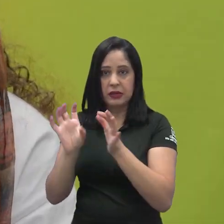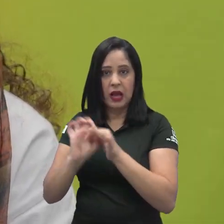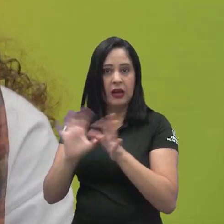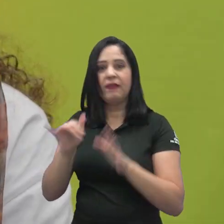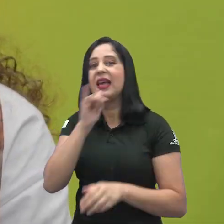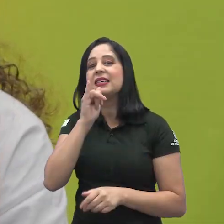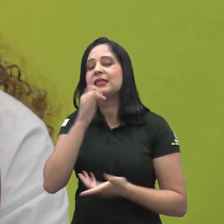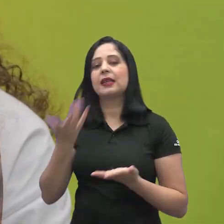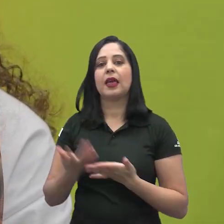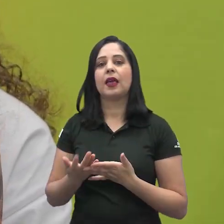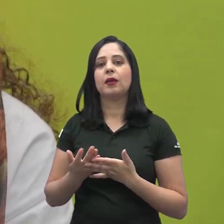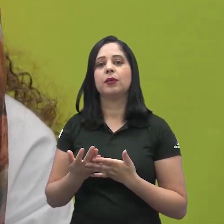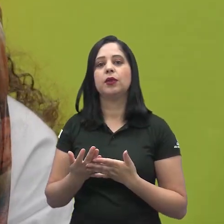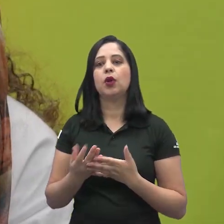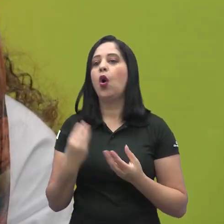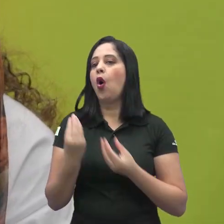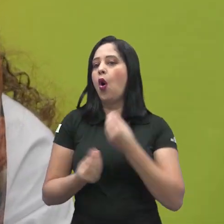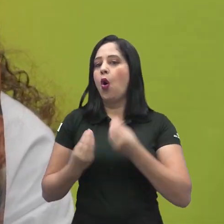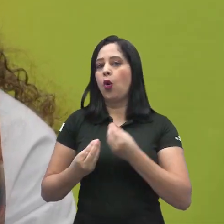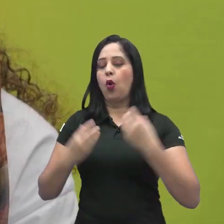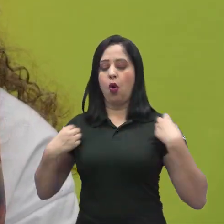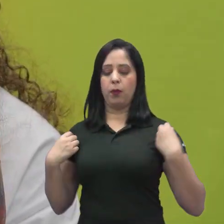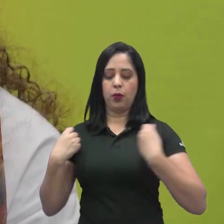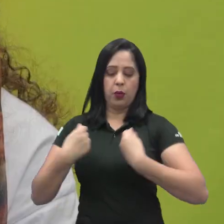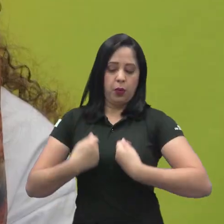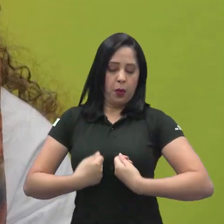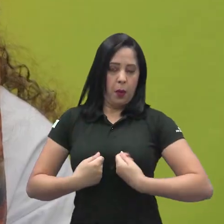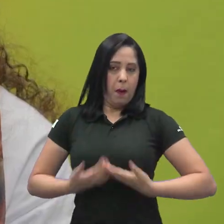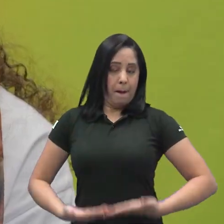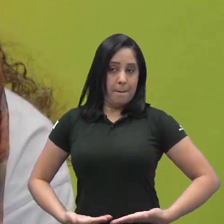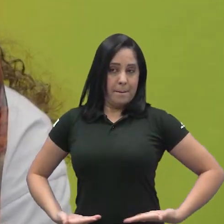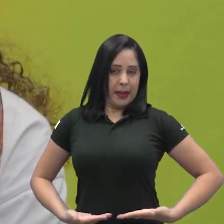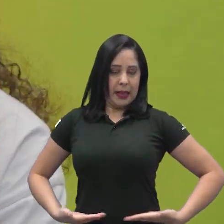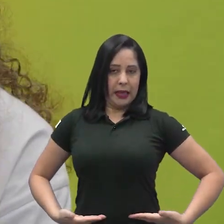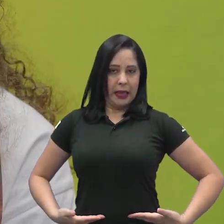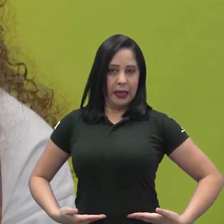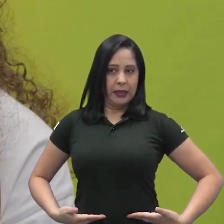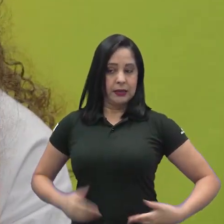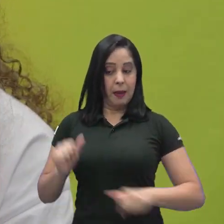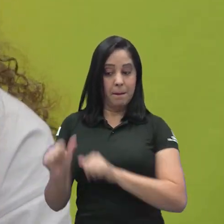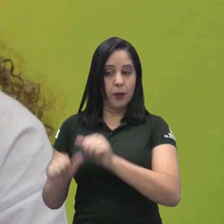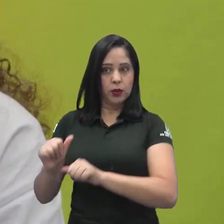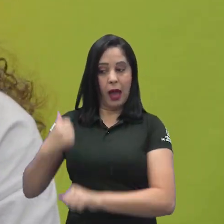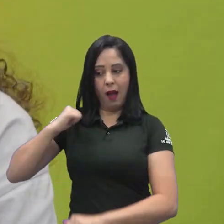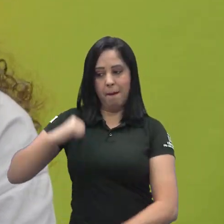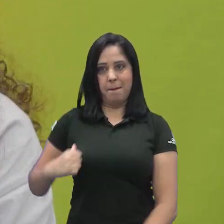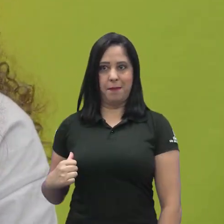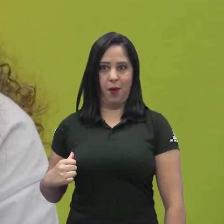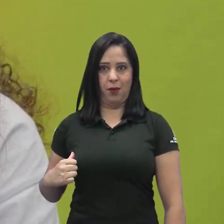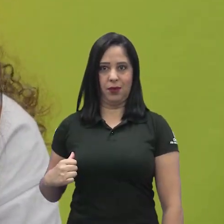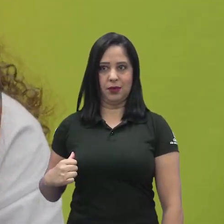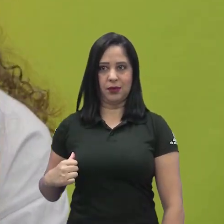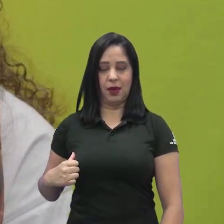por exemplo, transformar um blazer de tecido cotelê, que é um veludinho, numa bolsa. Uns tempos atrás a gente fez